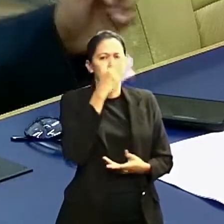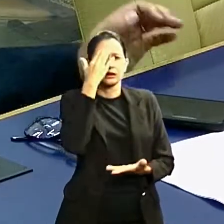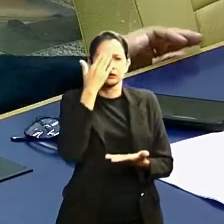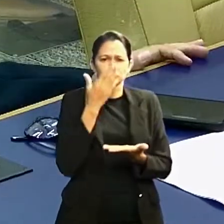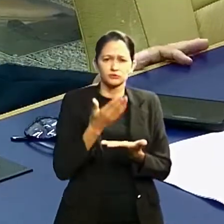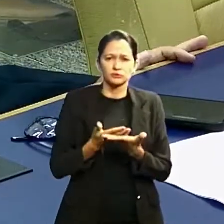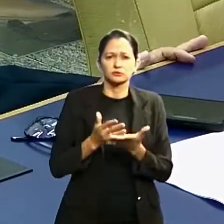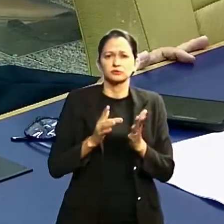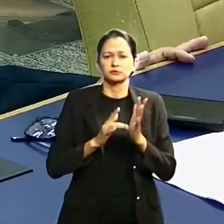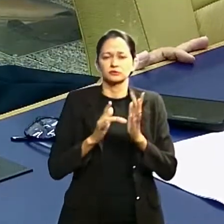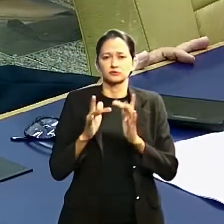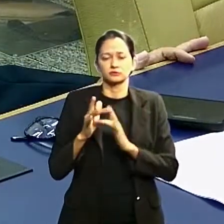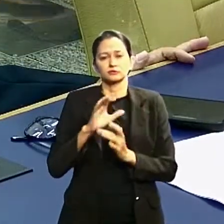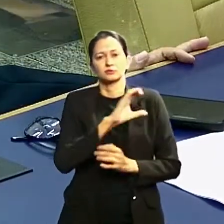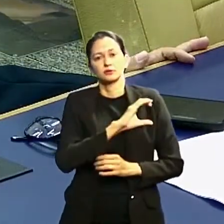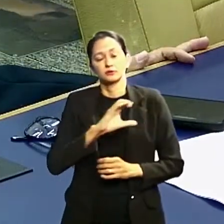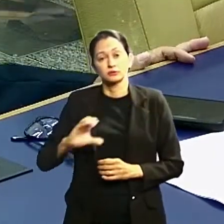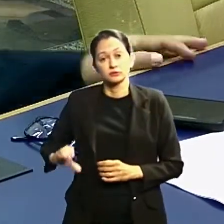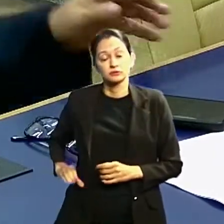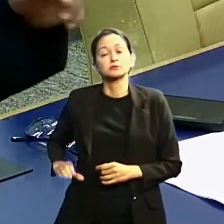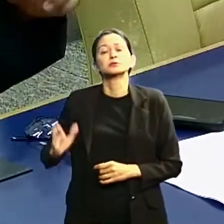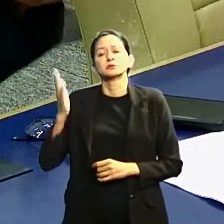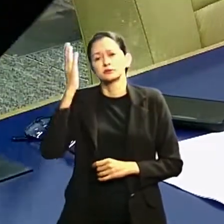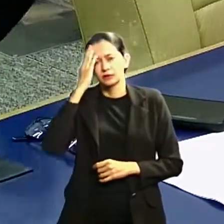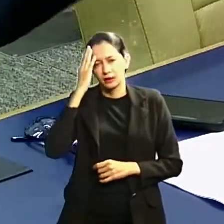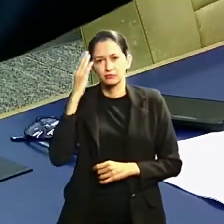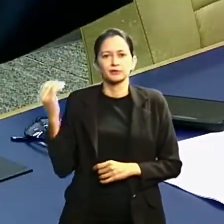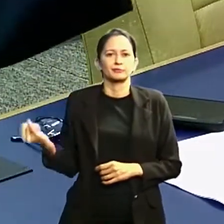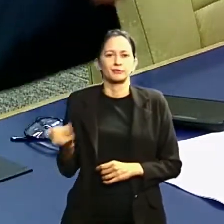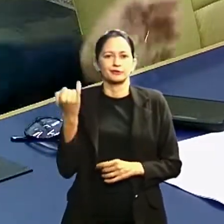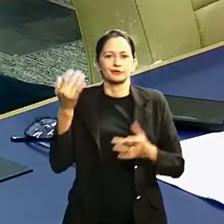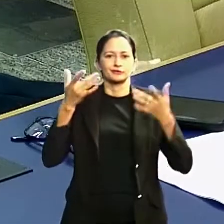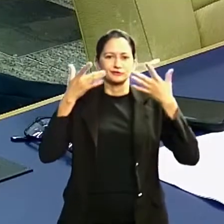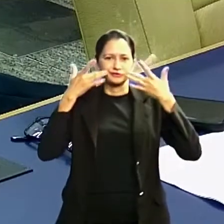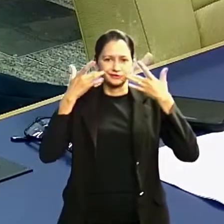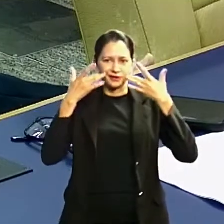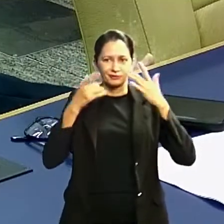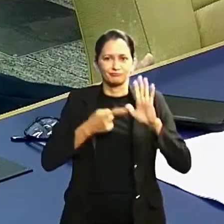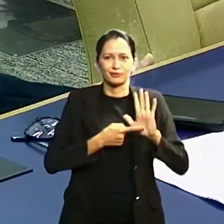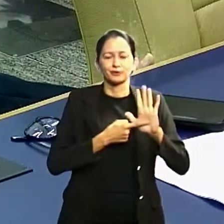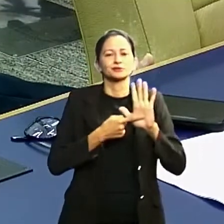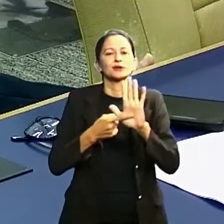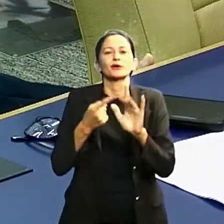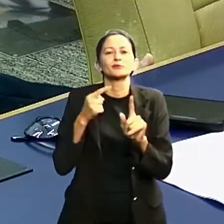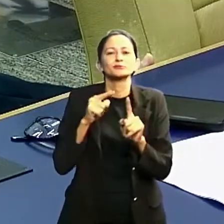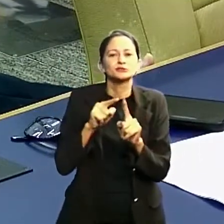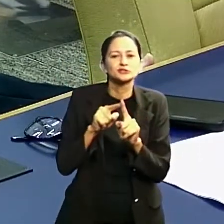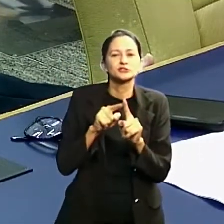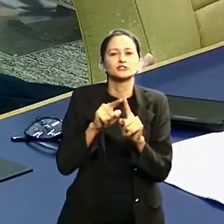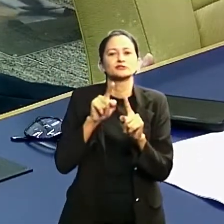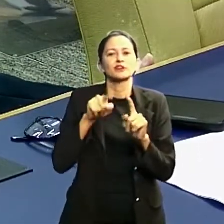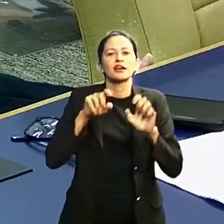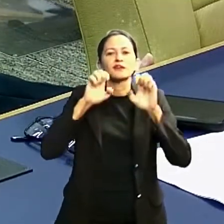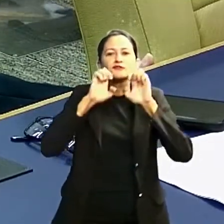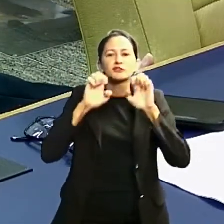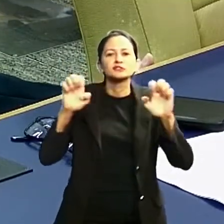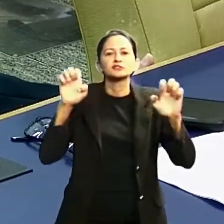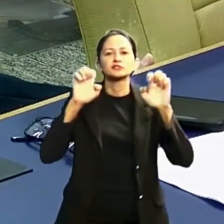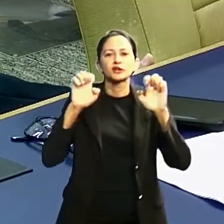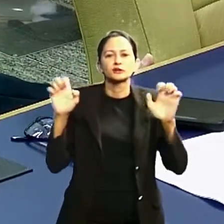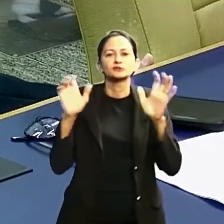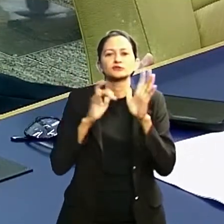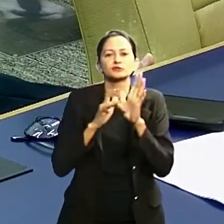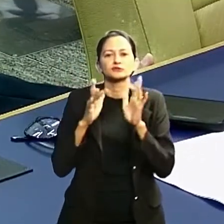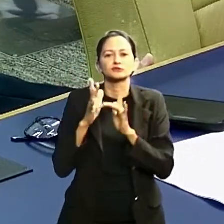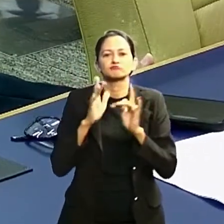conhecedor da importância desse espetáculo, que o objetivo final é resgatar a pessoa, é evangelizar as pessoas